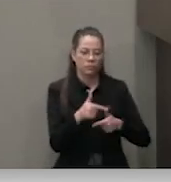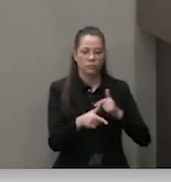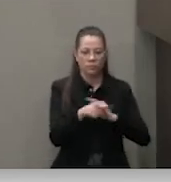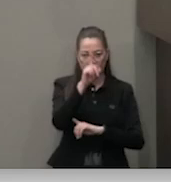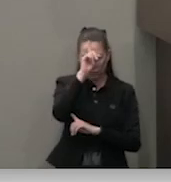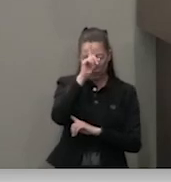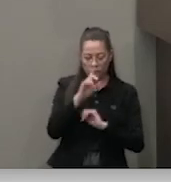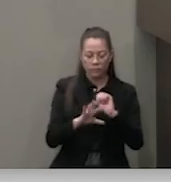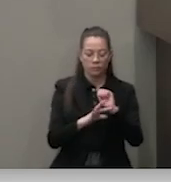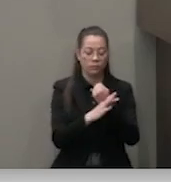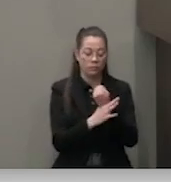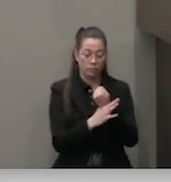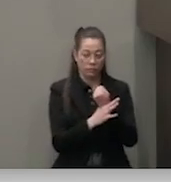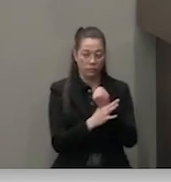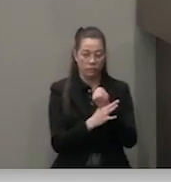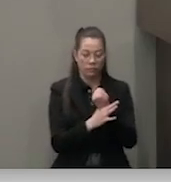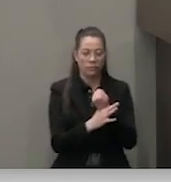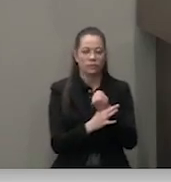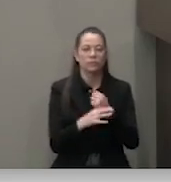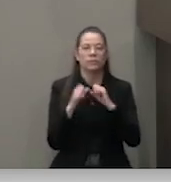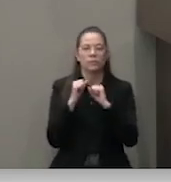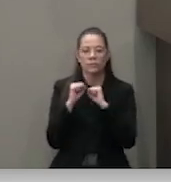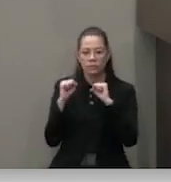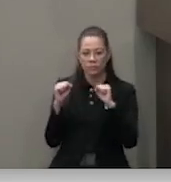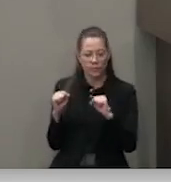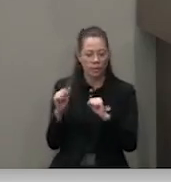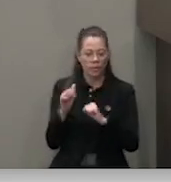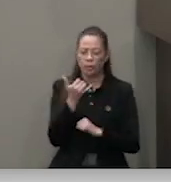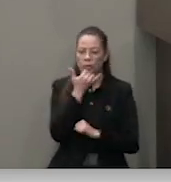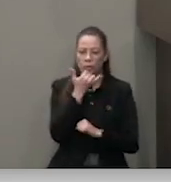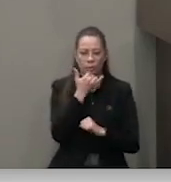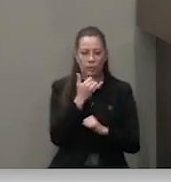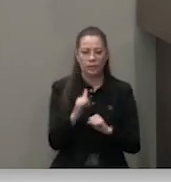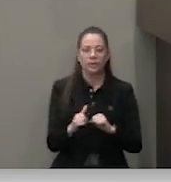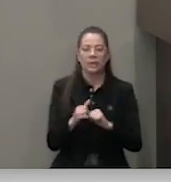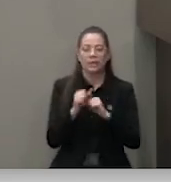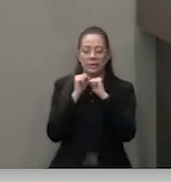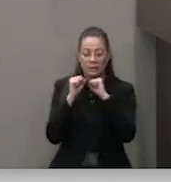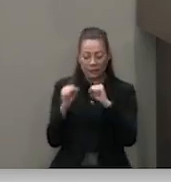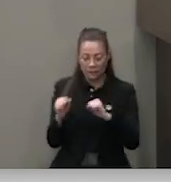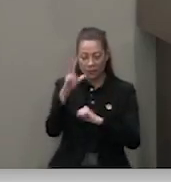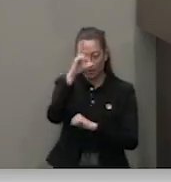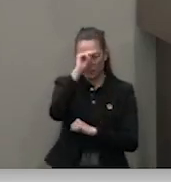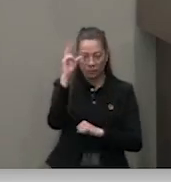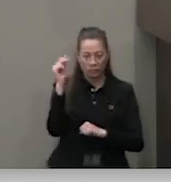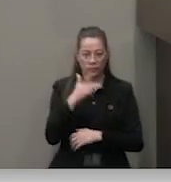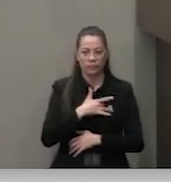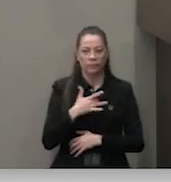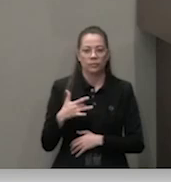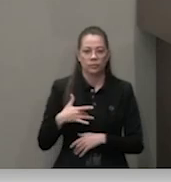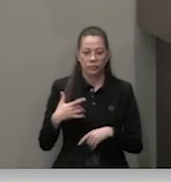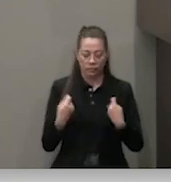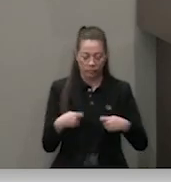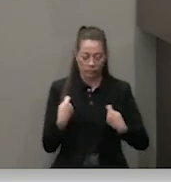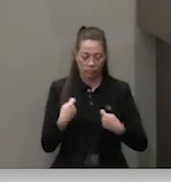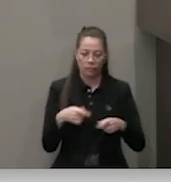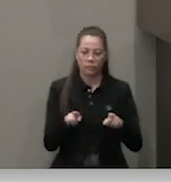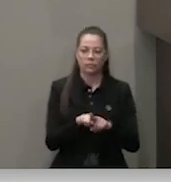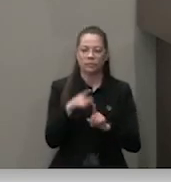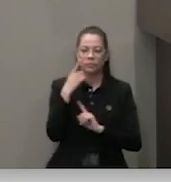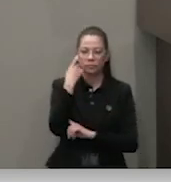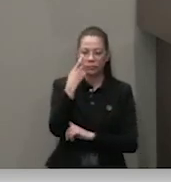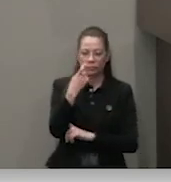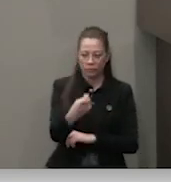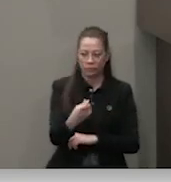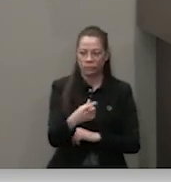âmbito da segurança da Secretaria Municipal de Saúde ter necessidade temporária de excepcionar o interesse